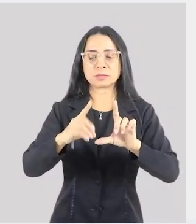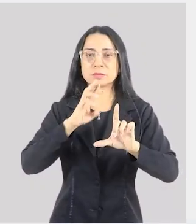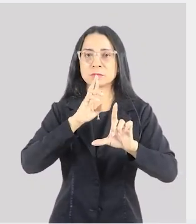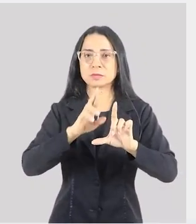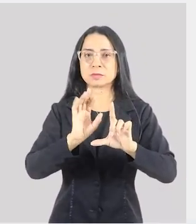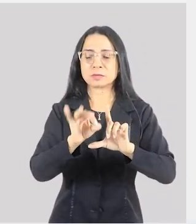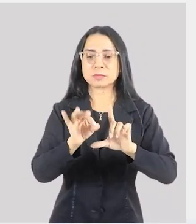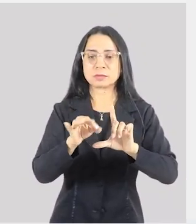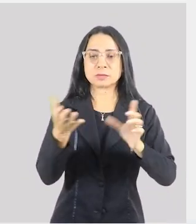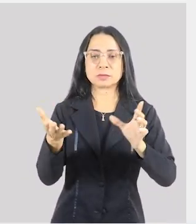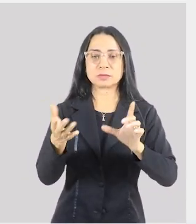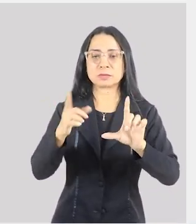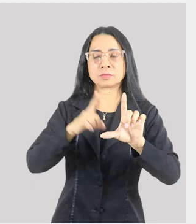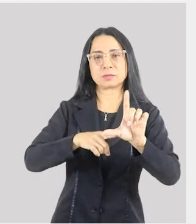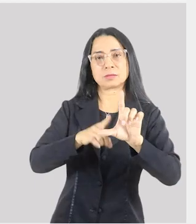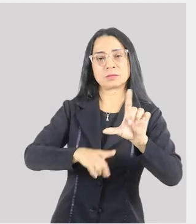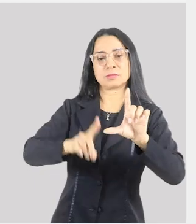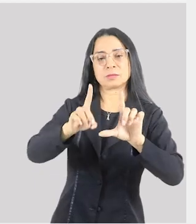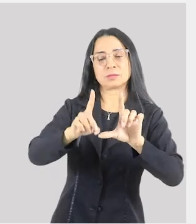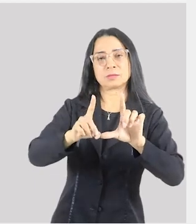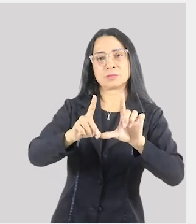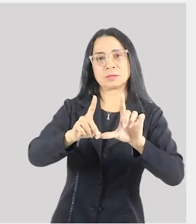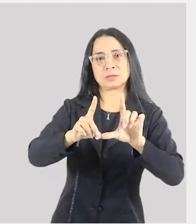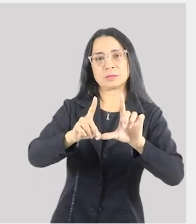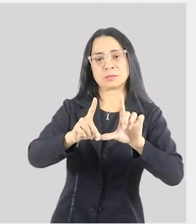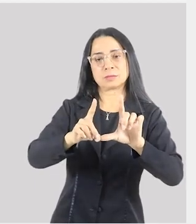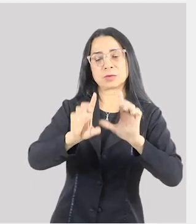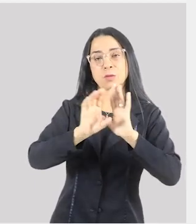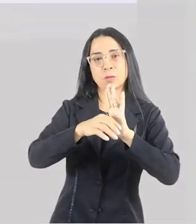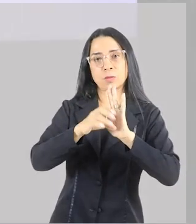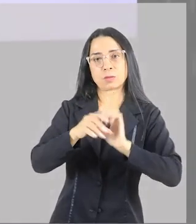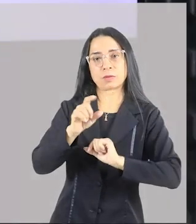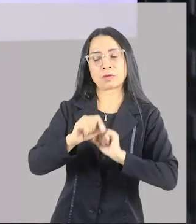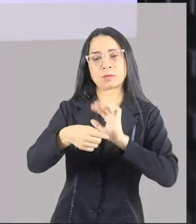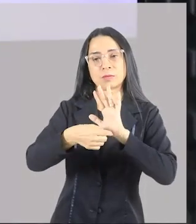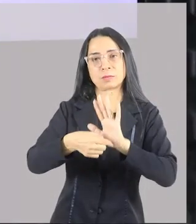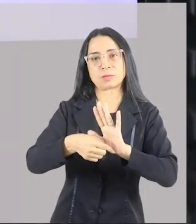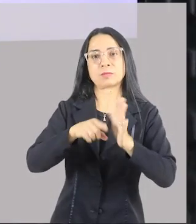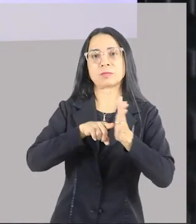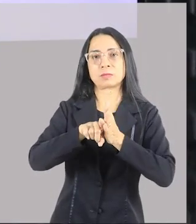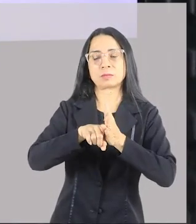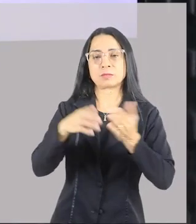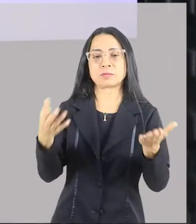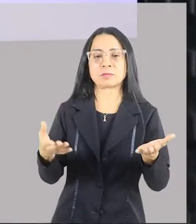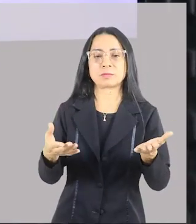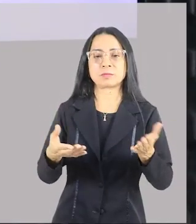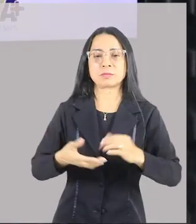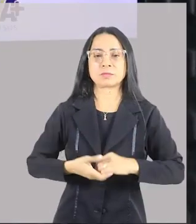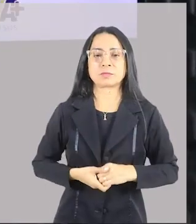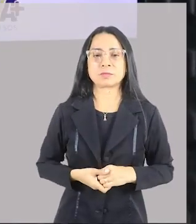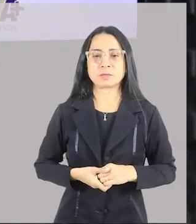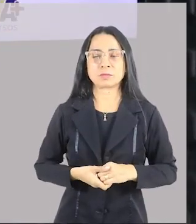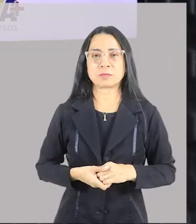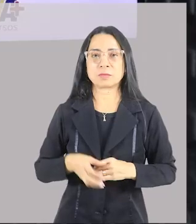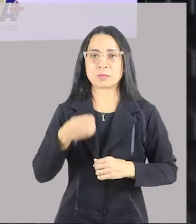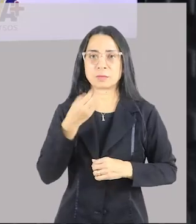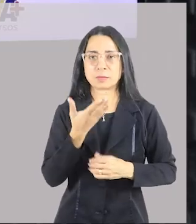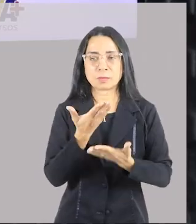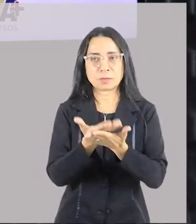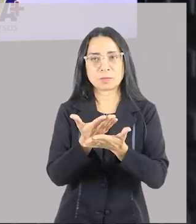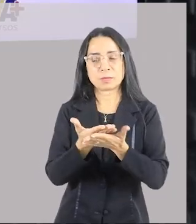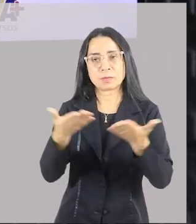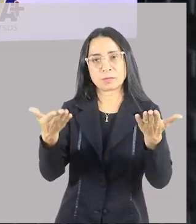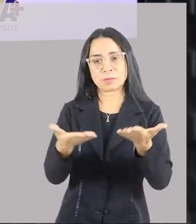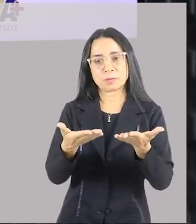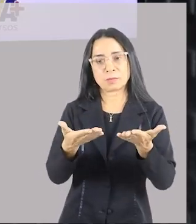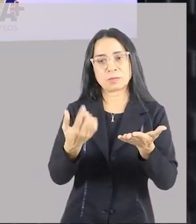Resposta, portanto, ato administrativo. Foi o conceito que deu na questão. Bom, para a aula de